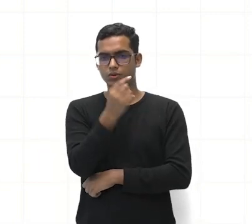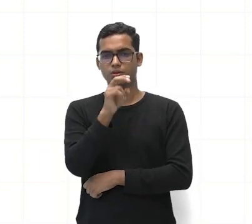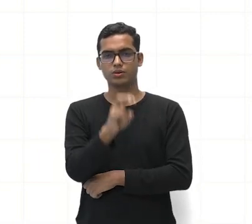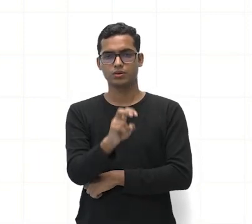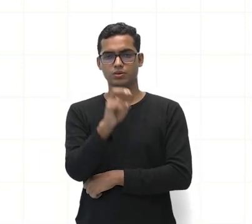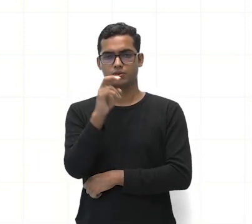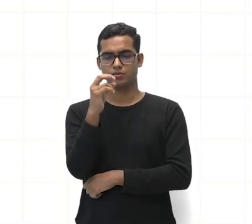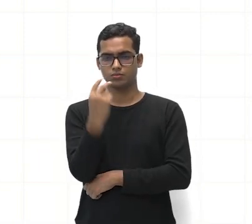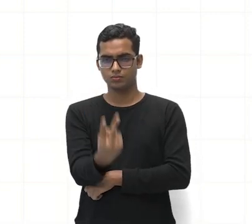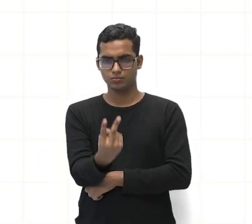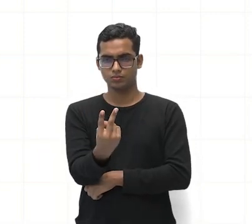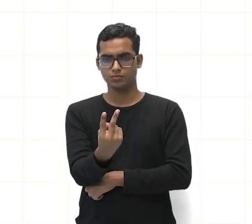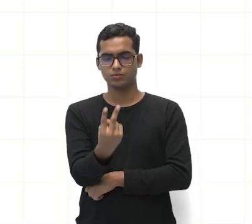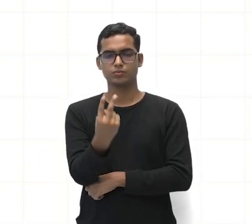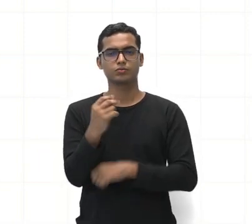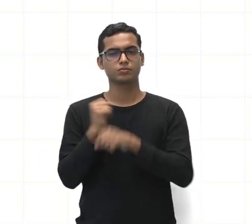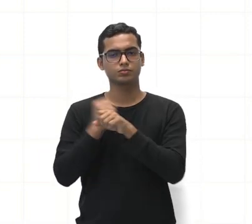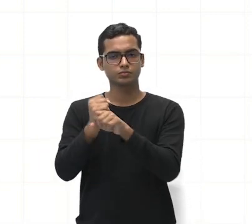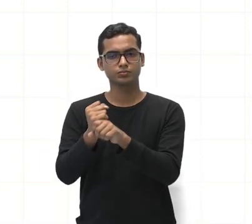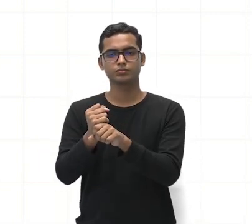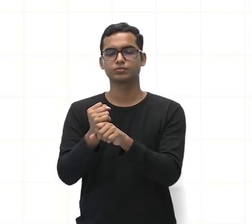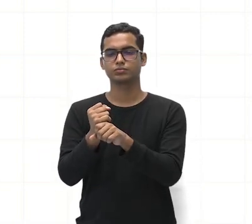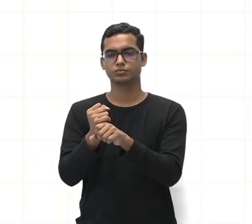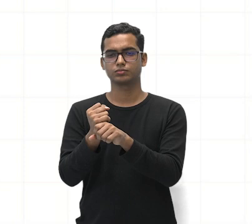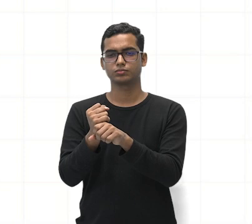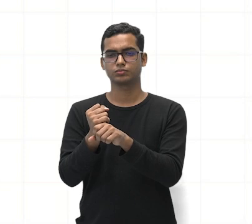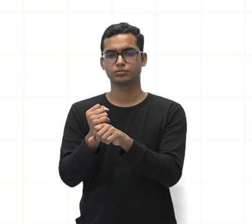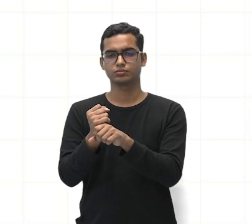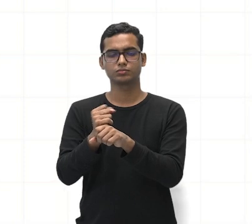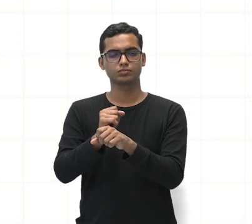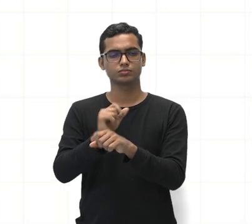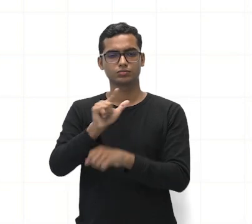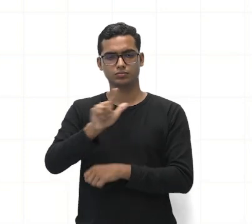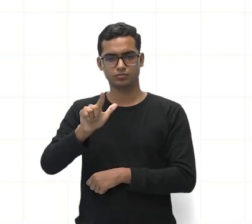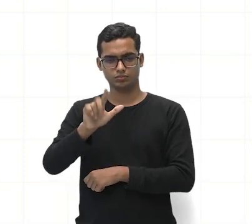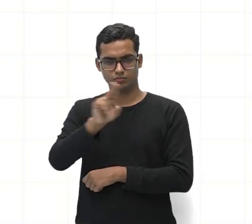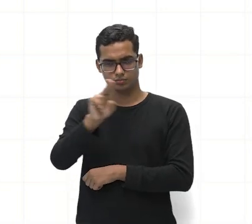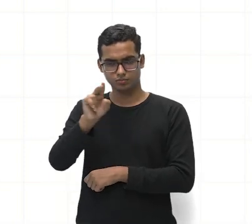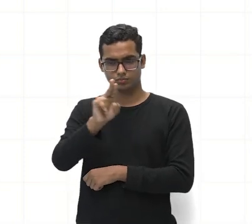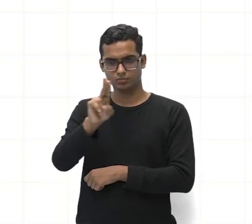depois, ele está dizendo, ó, soma, tá bom? Adicione